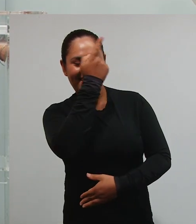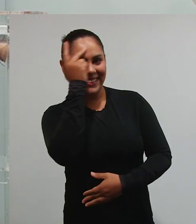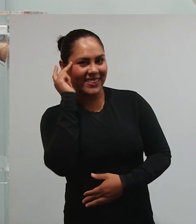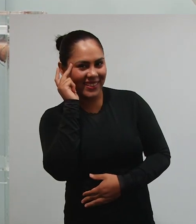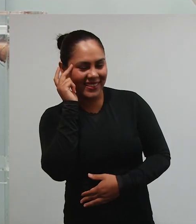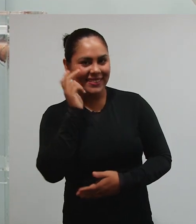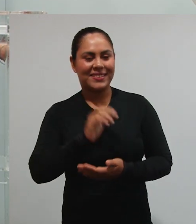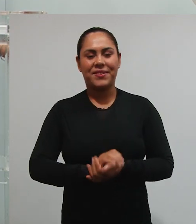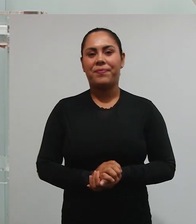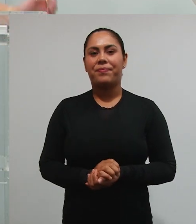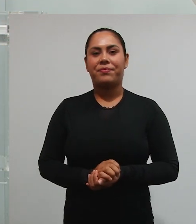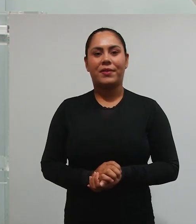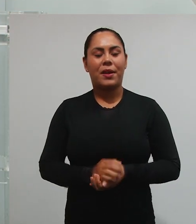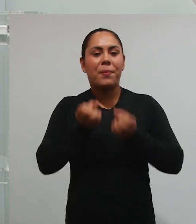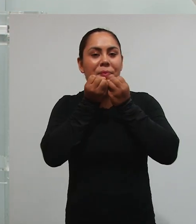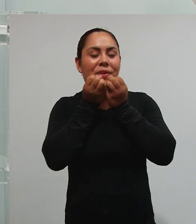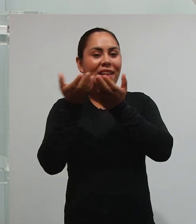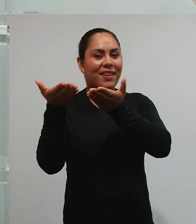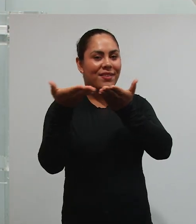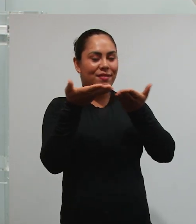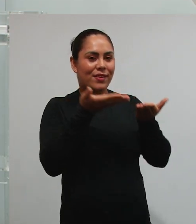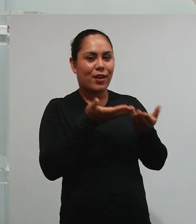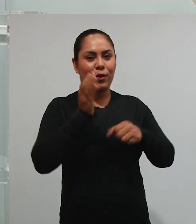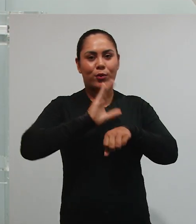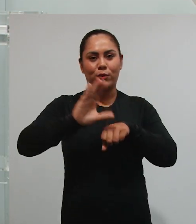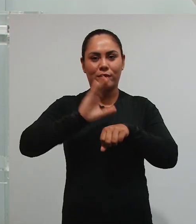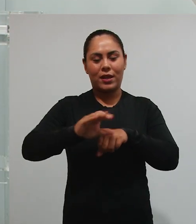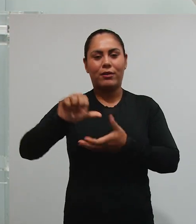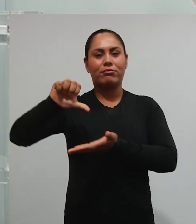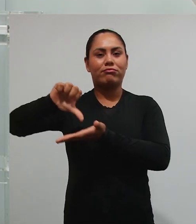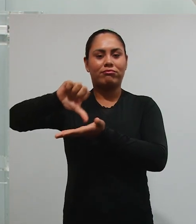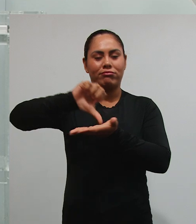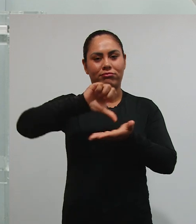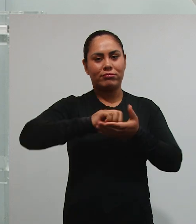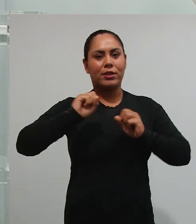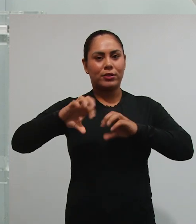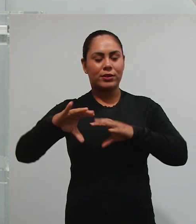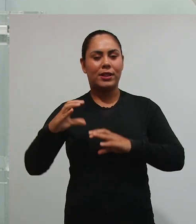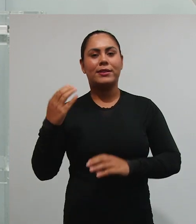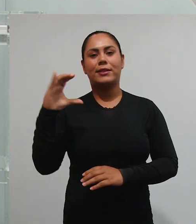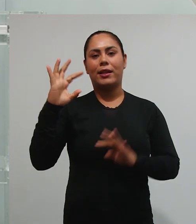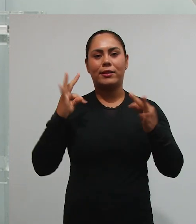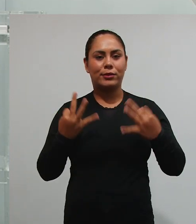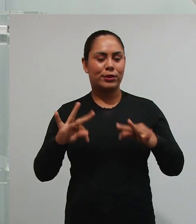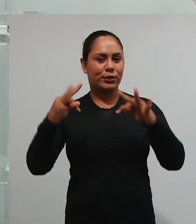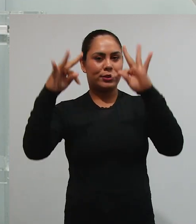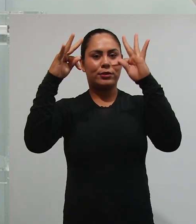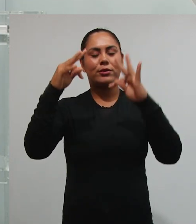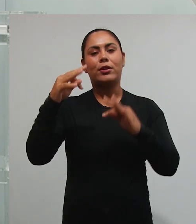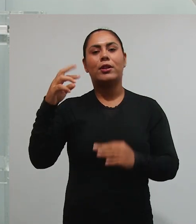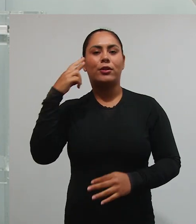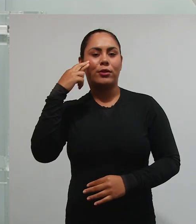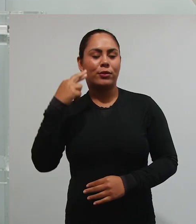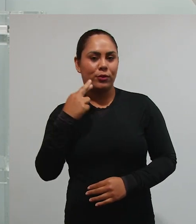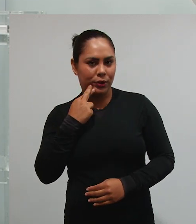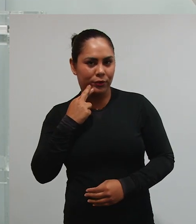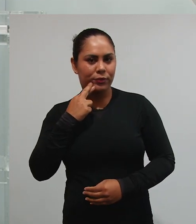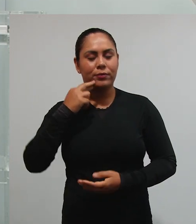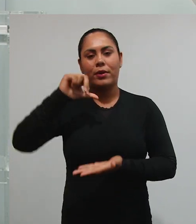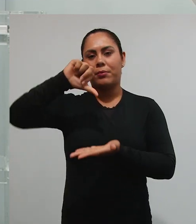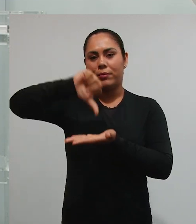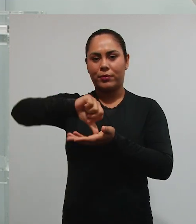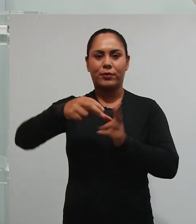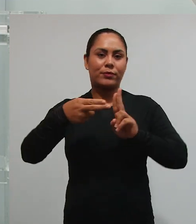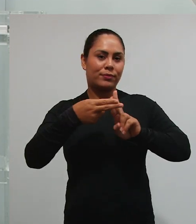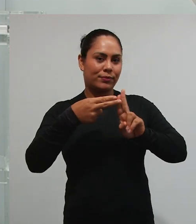Saudações, pessoas! Sejam bem-vindos aos cursos do Instituto Federal de Educação, Ciência e Tecnologia de Rondônia, o